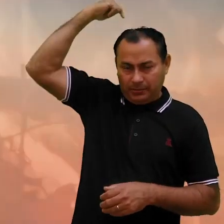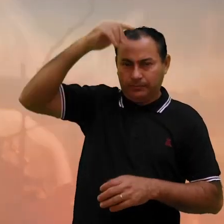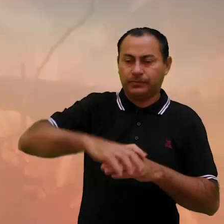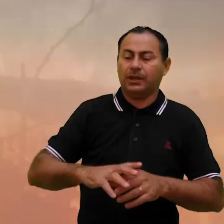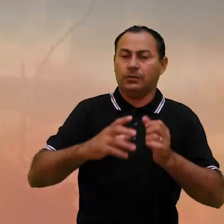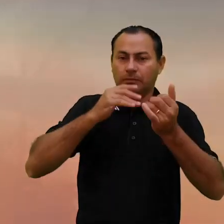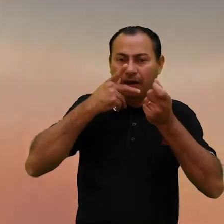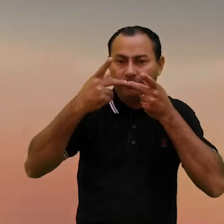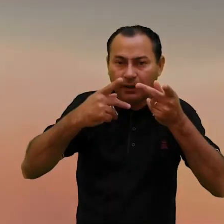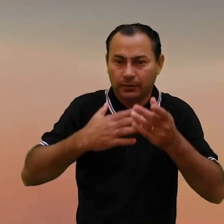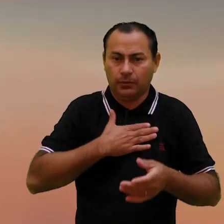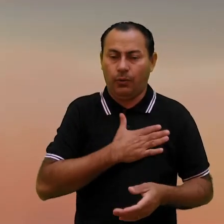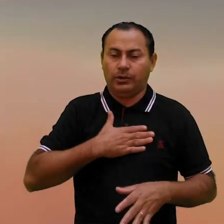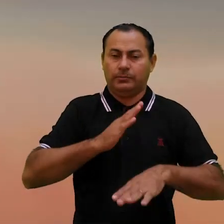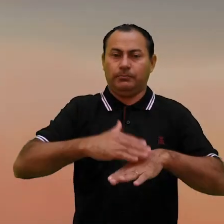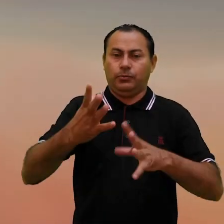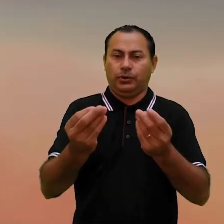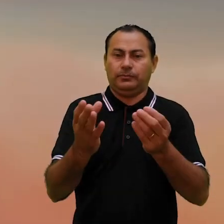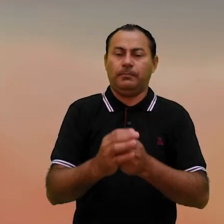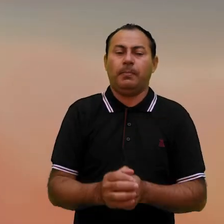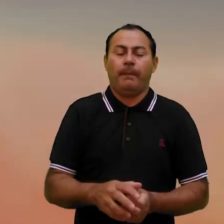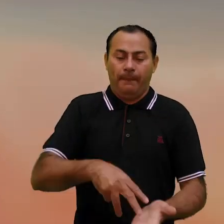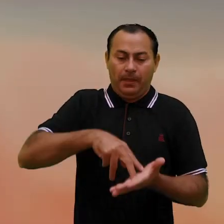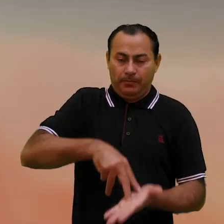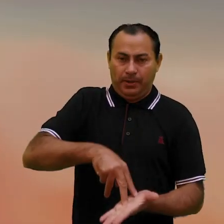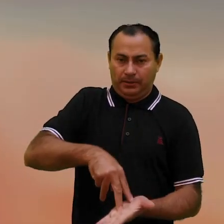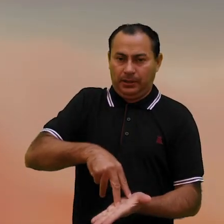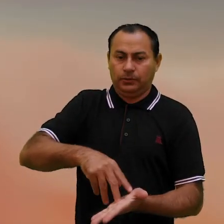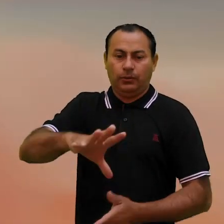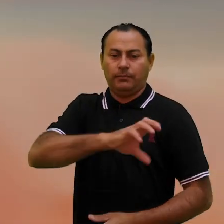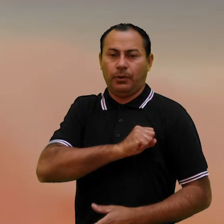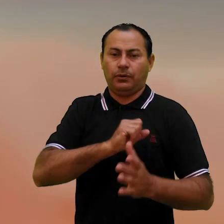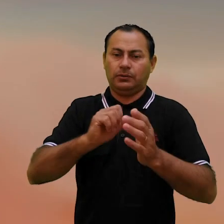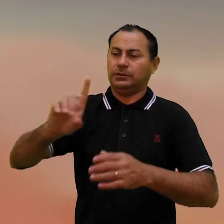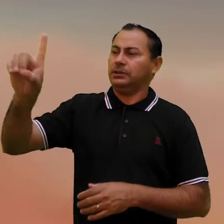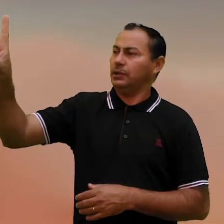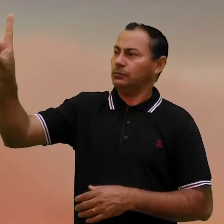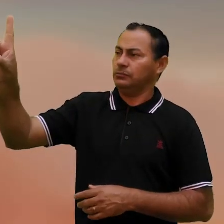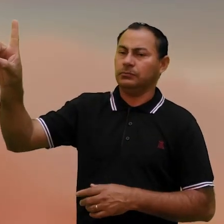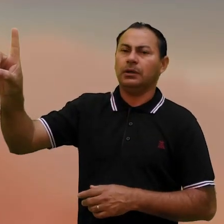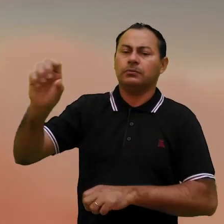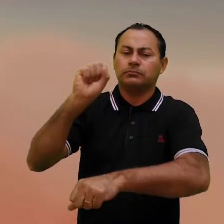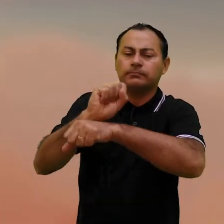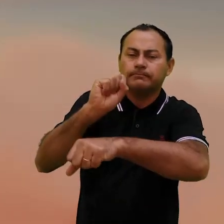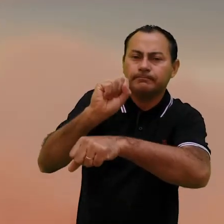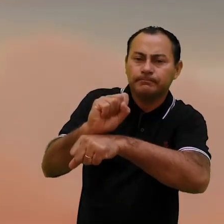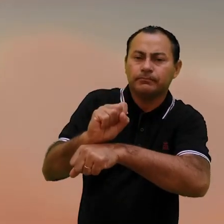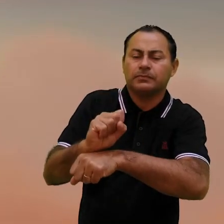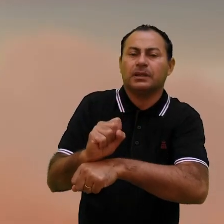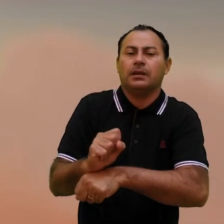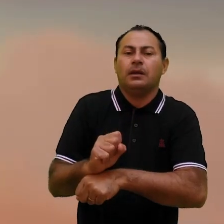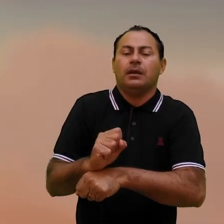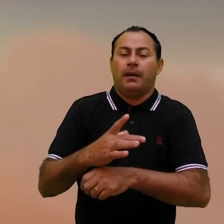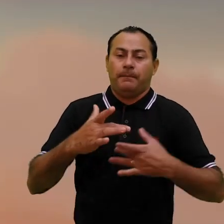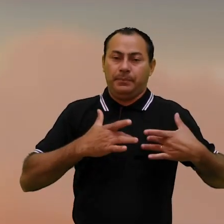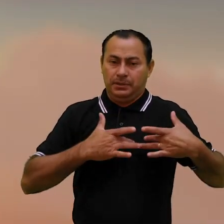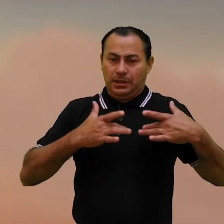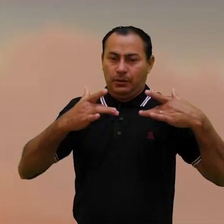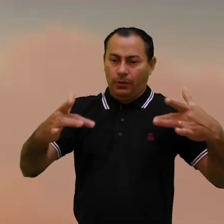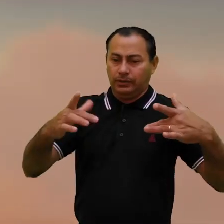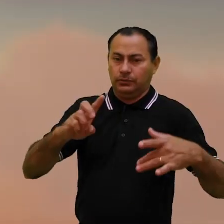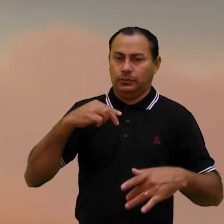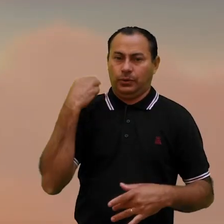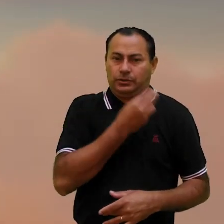outra exortação eu gosto demais. Mantenham-se no amor de Deus, enquanto esperam que a misericórdia